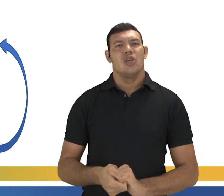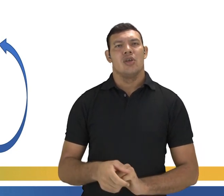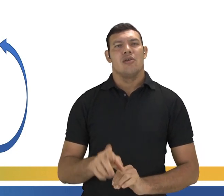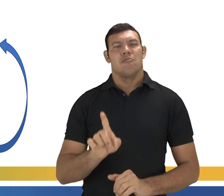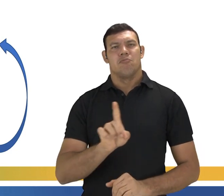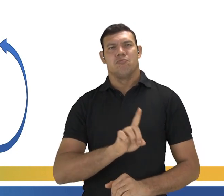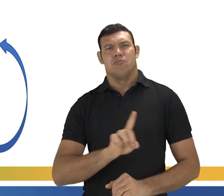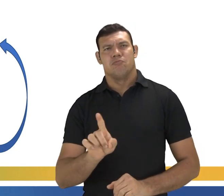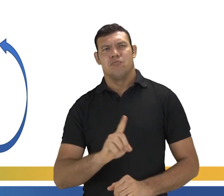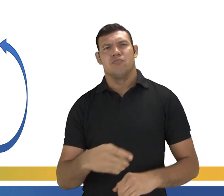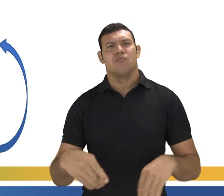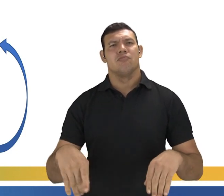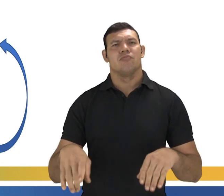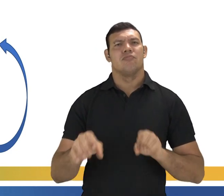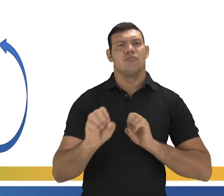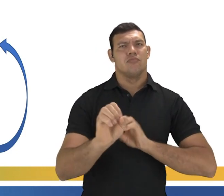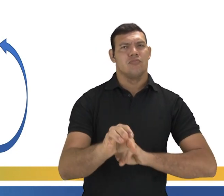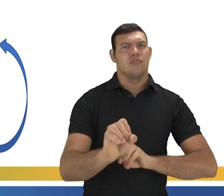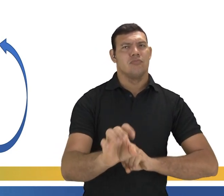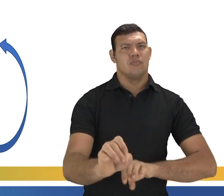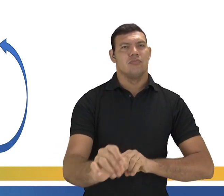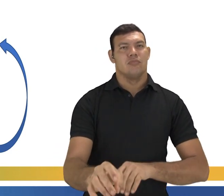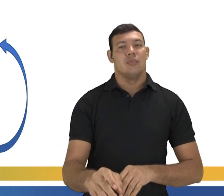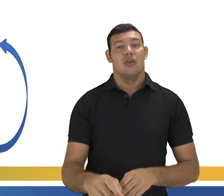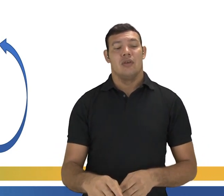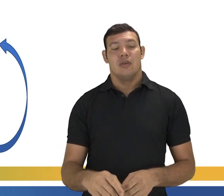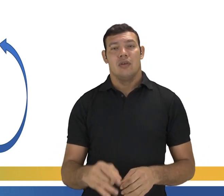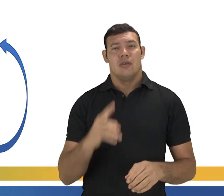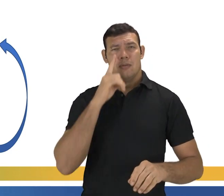ignorante frente aos hábitos alimentares ideais,